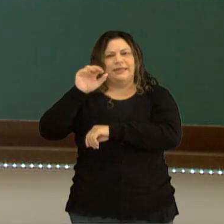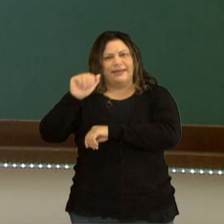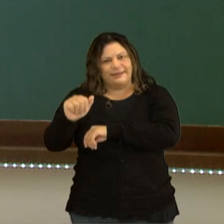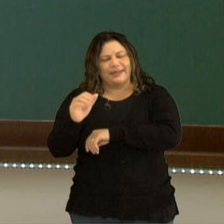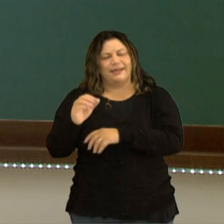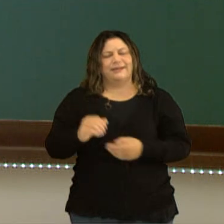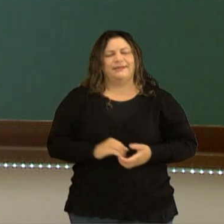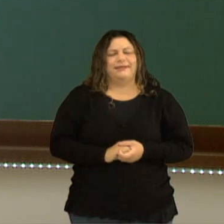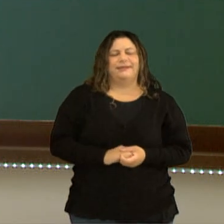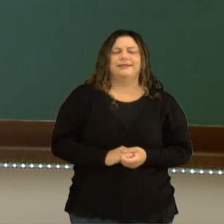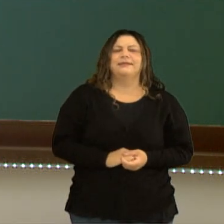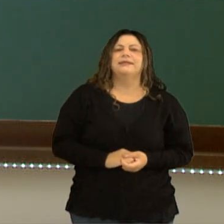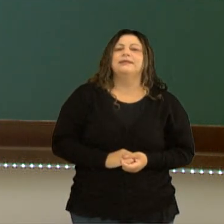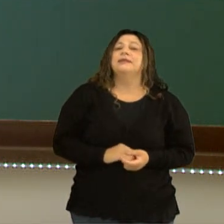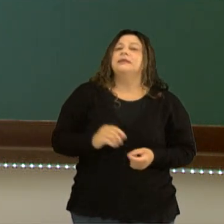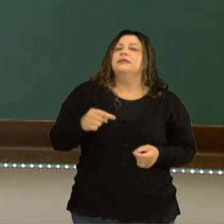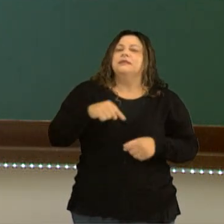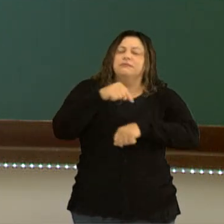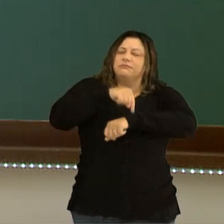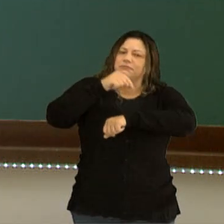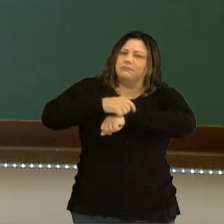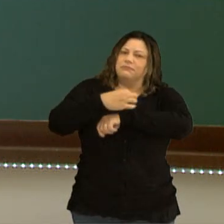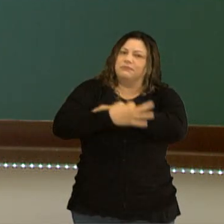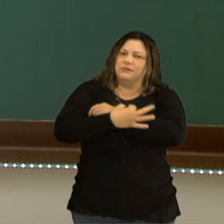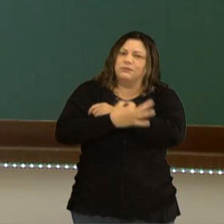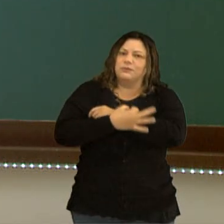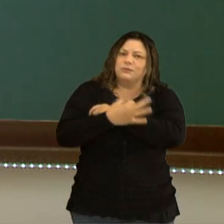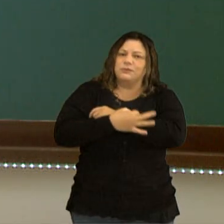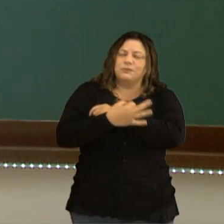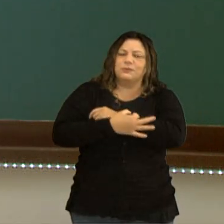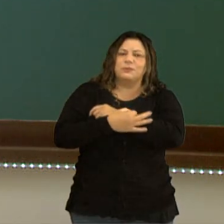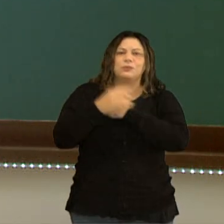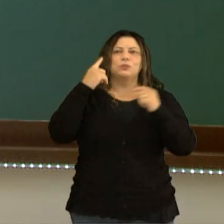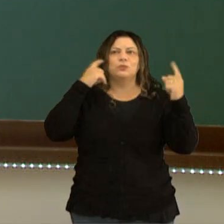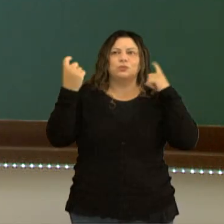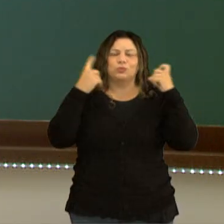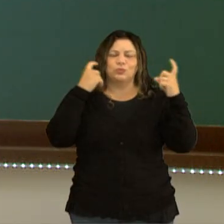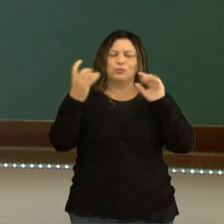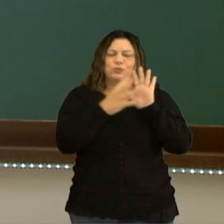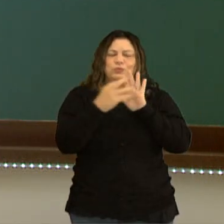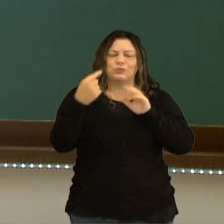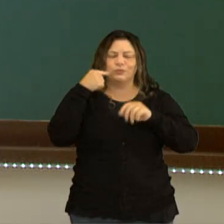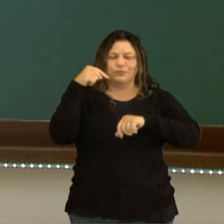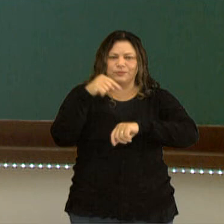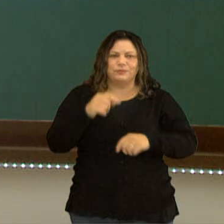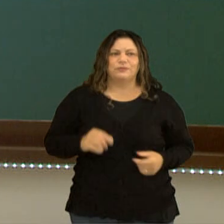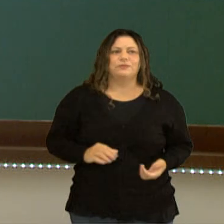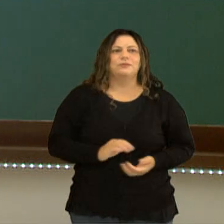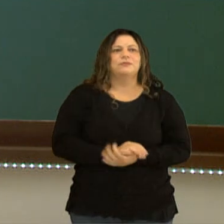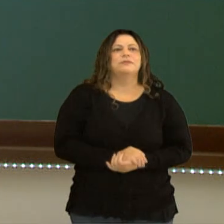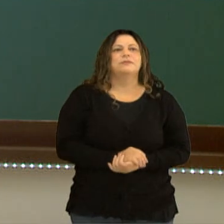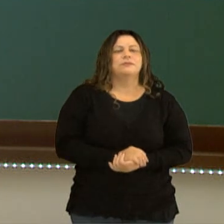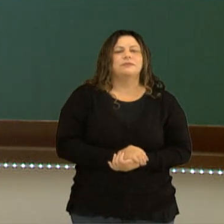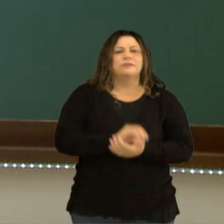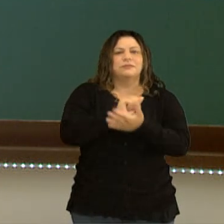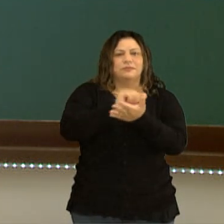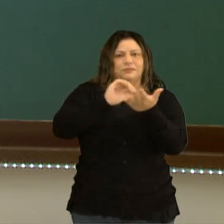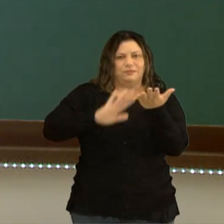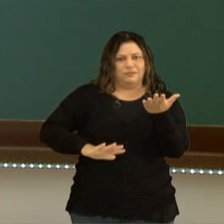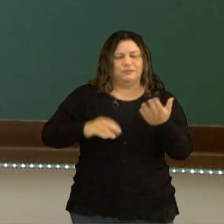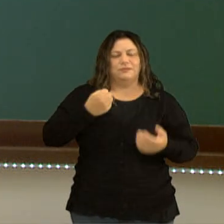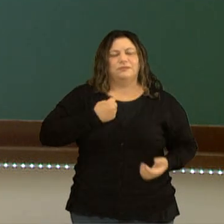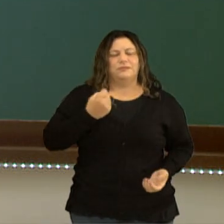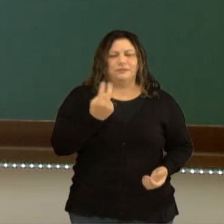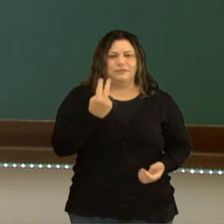ao relógio. Então, é o som do relógio de ponteiro que foi imitado, reproduzido aqui. Agora,